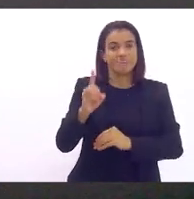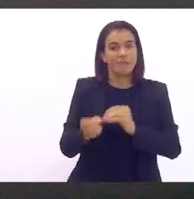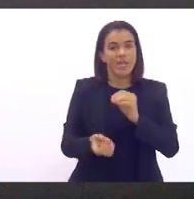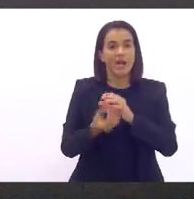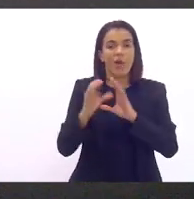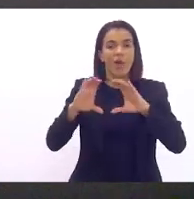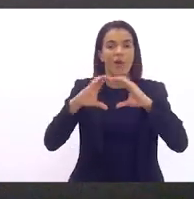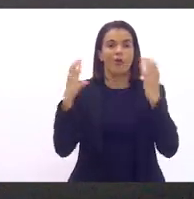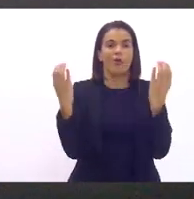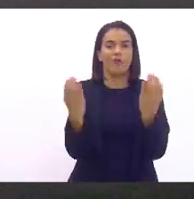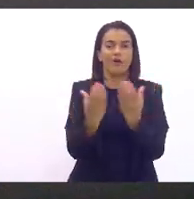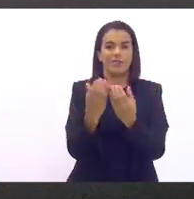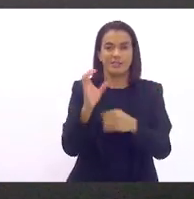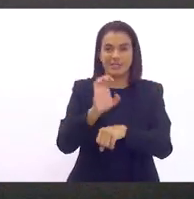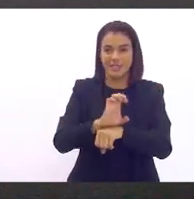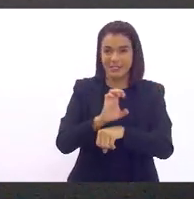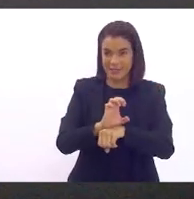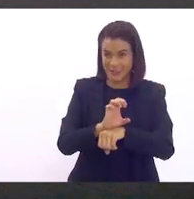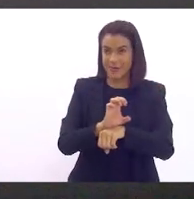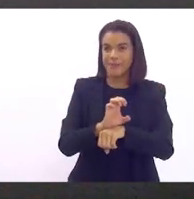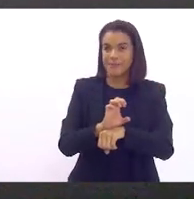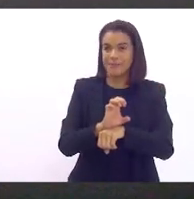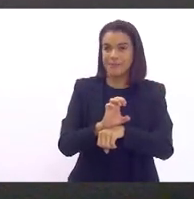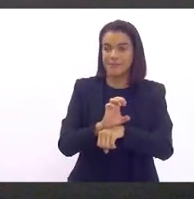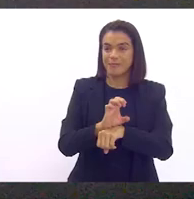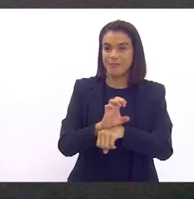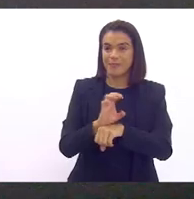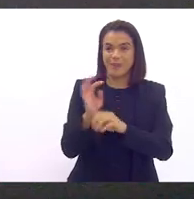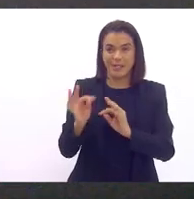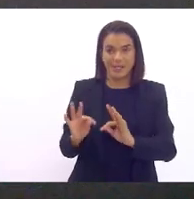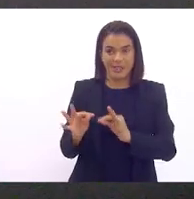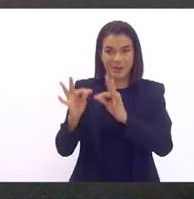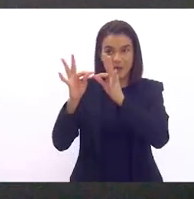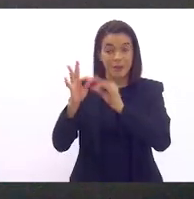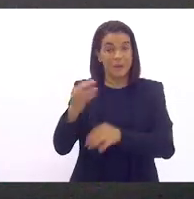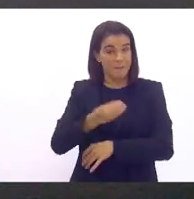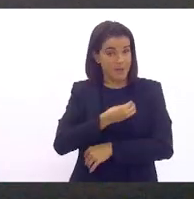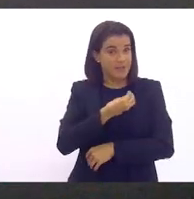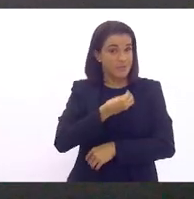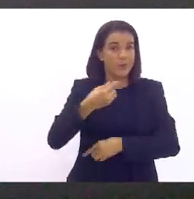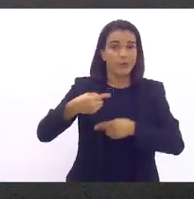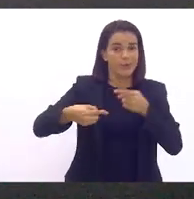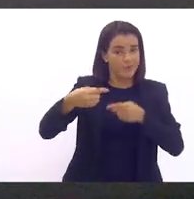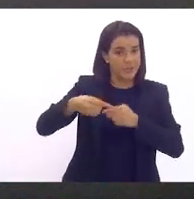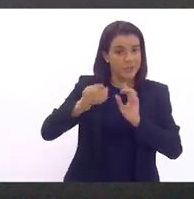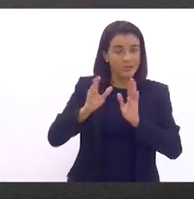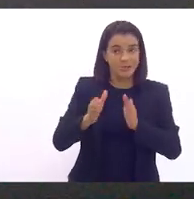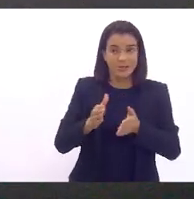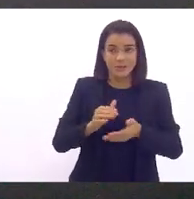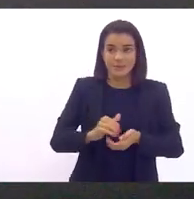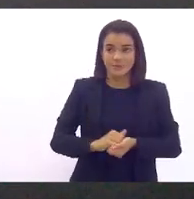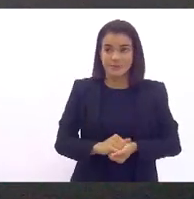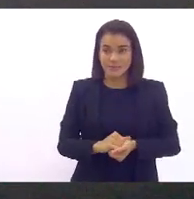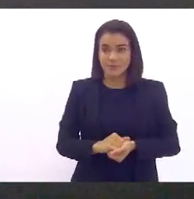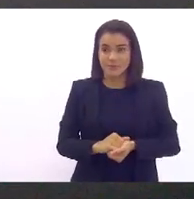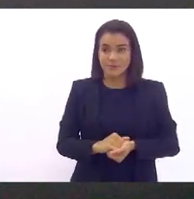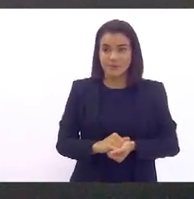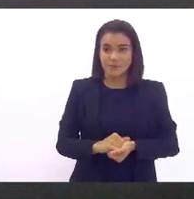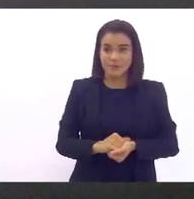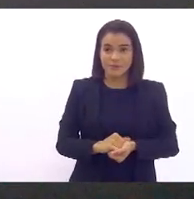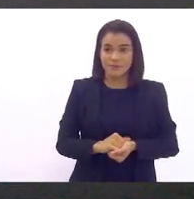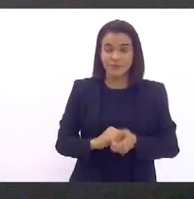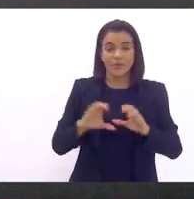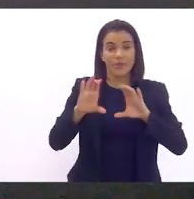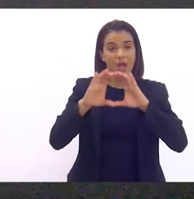aqui o rosa o Sérgio Rosa tá aqui eh que participou desse debate né eu o a